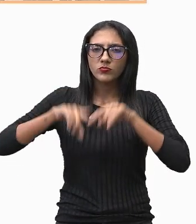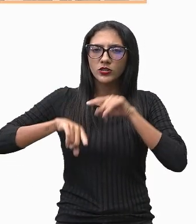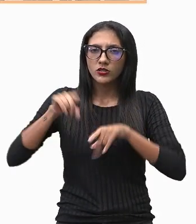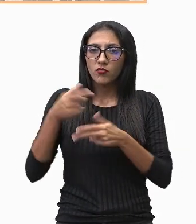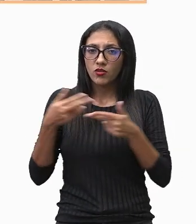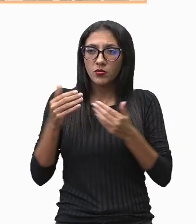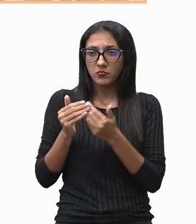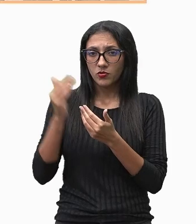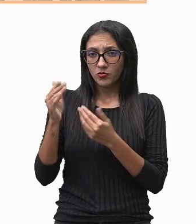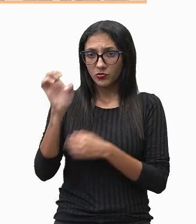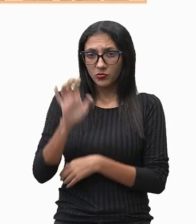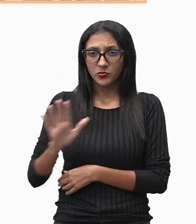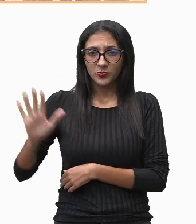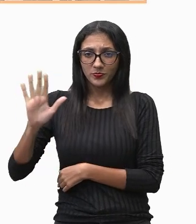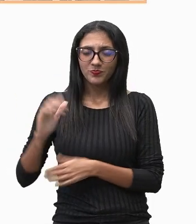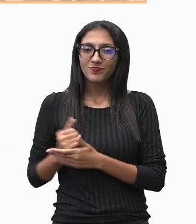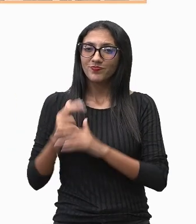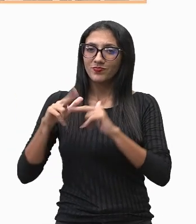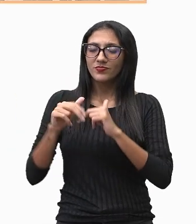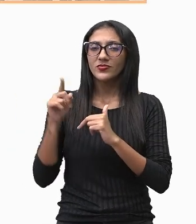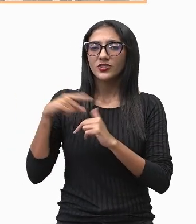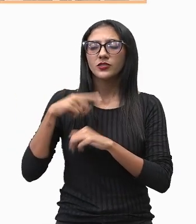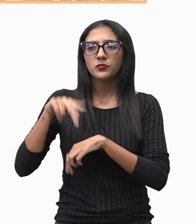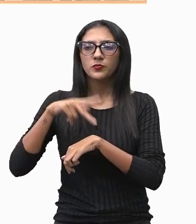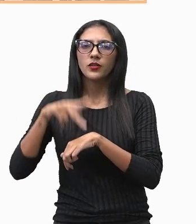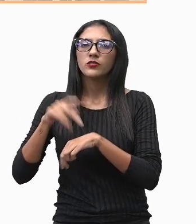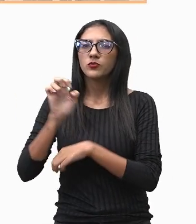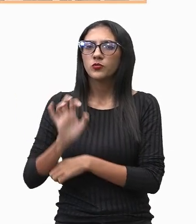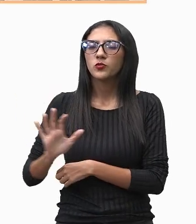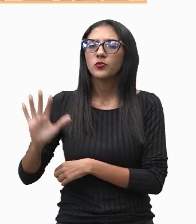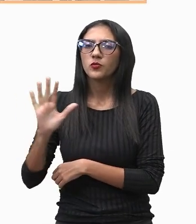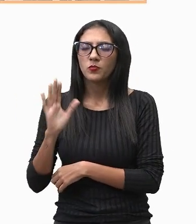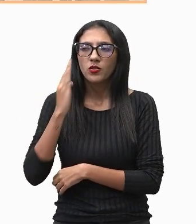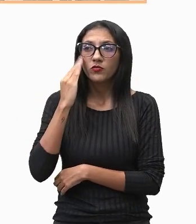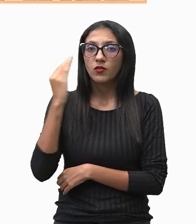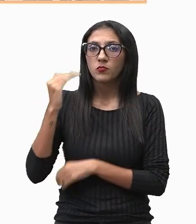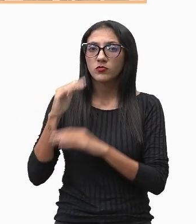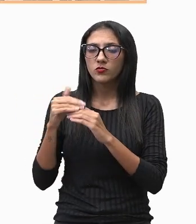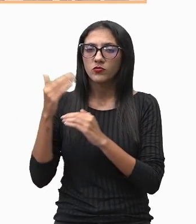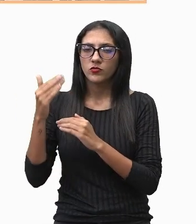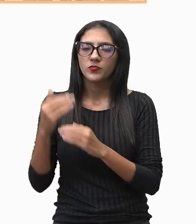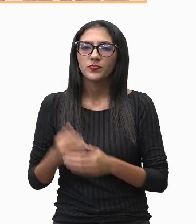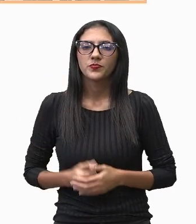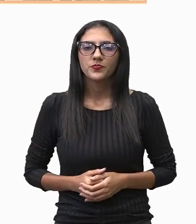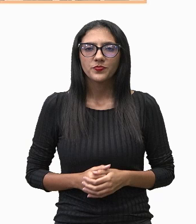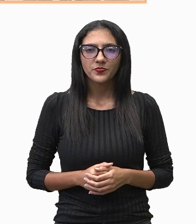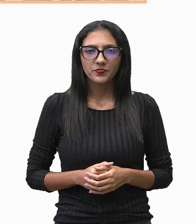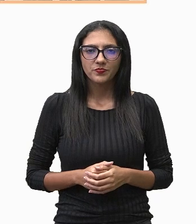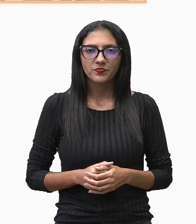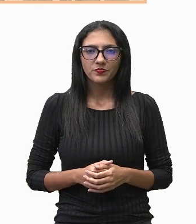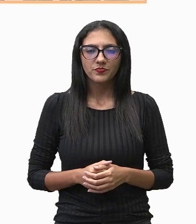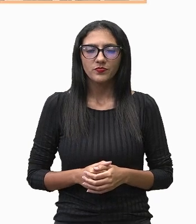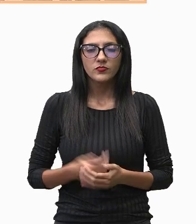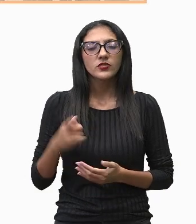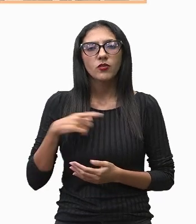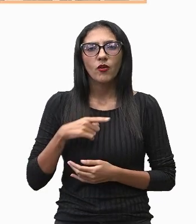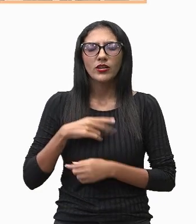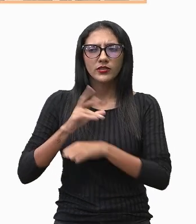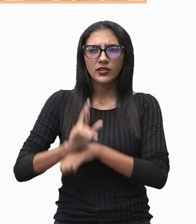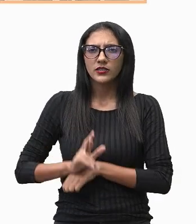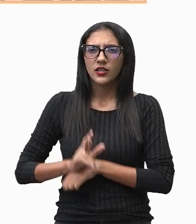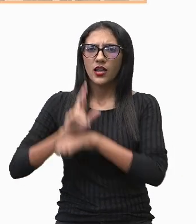europeus e os países aliados às potências europeias. E essa liderança no